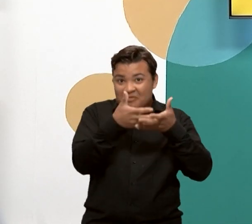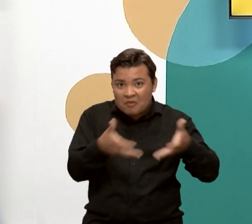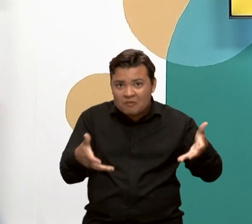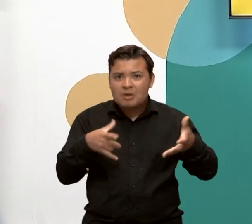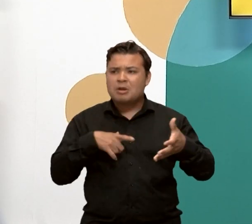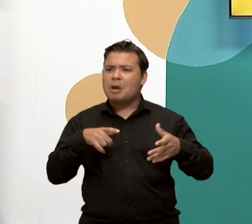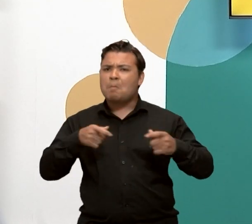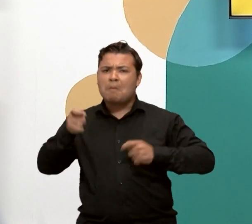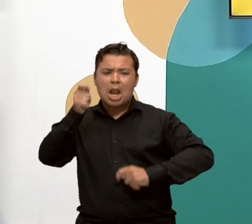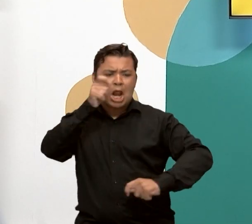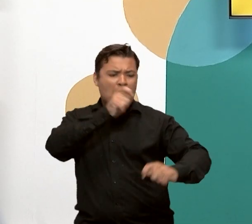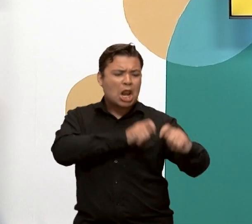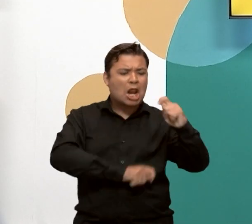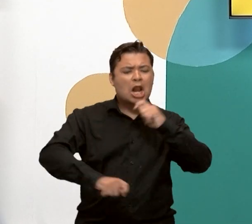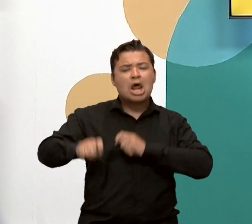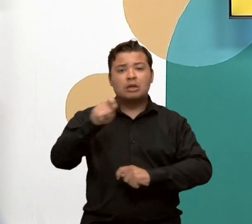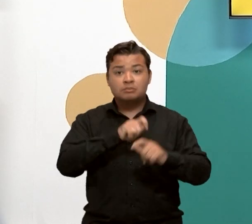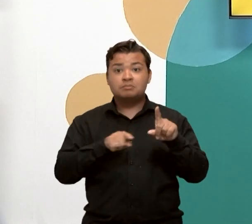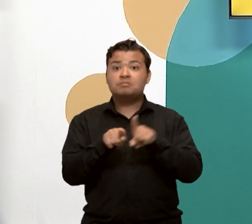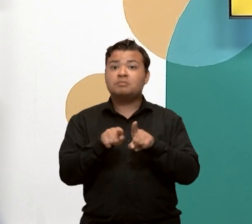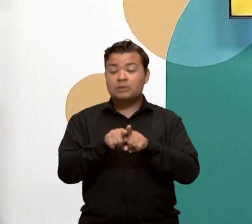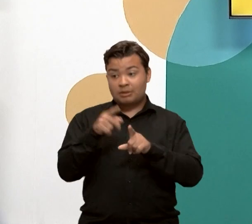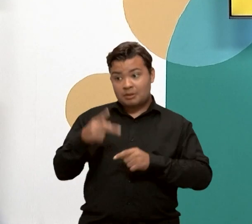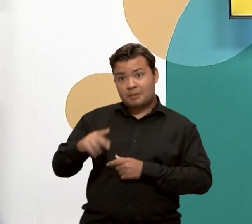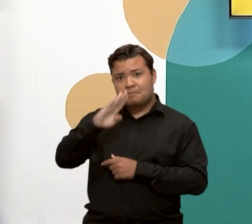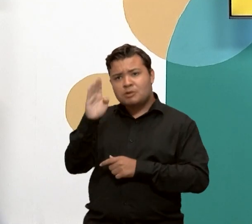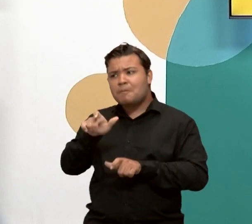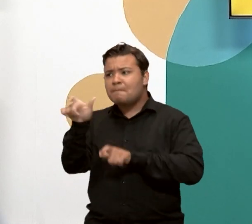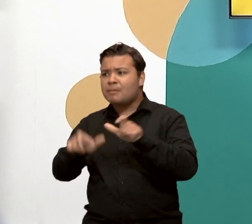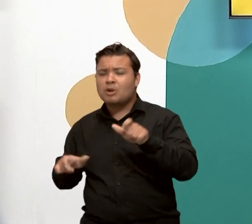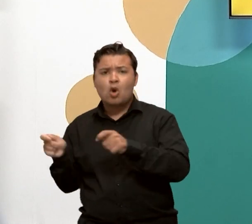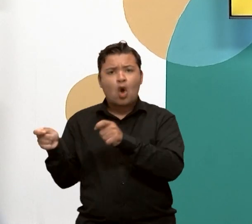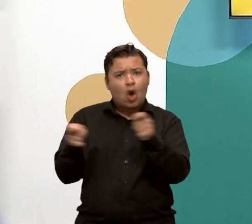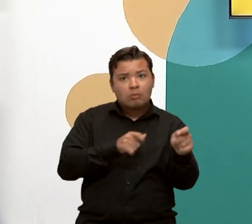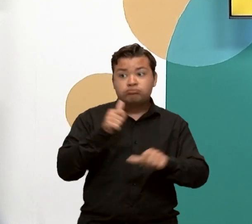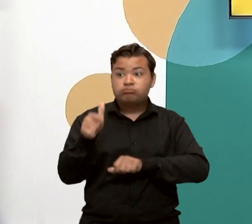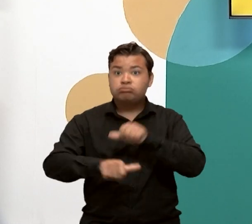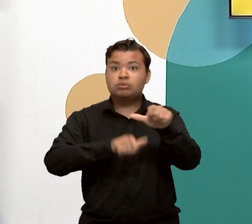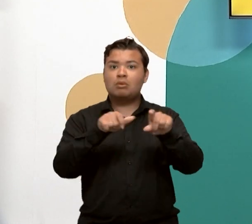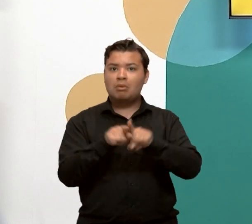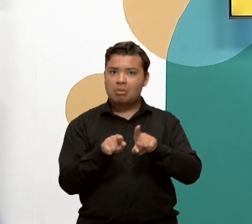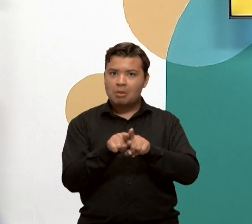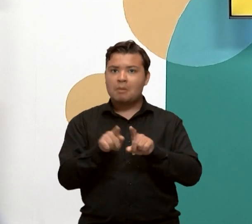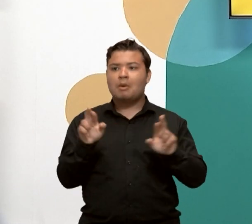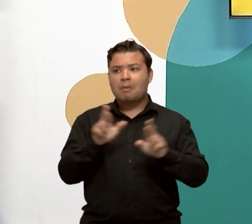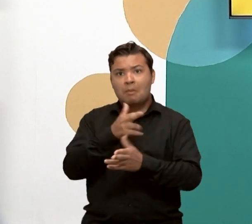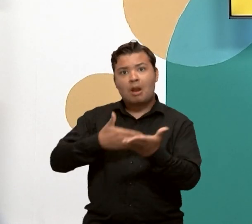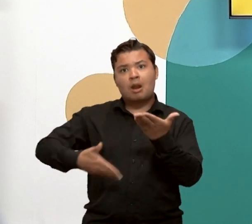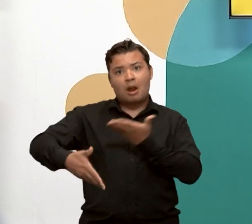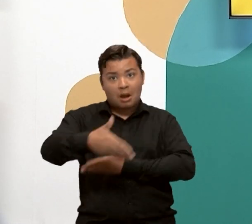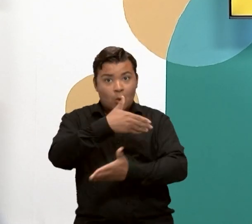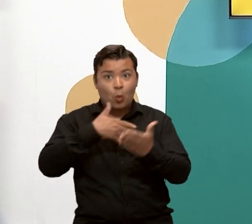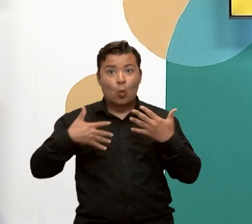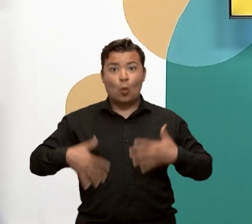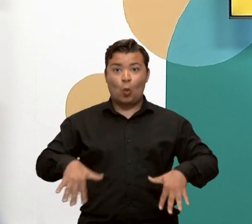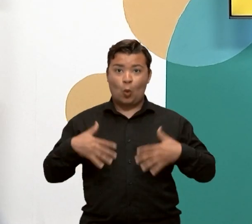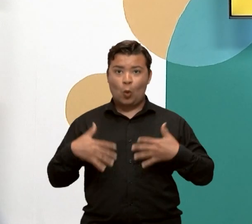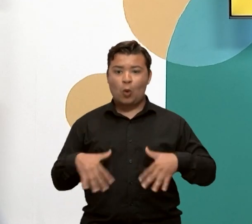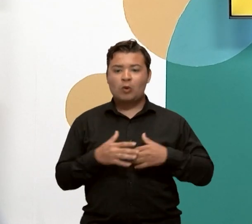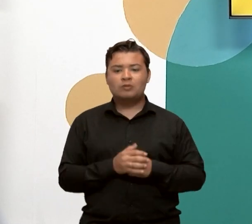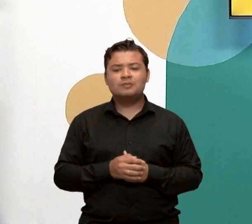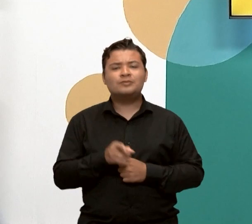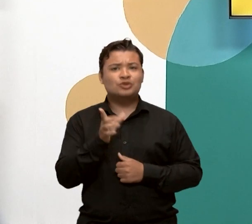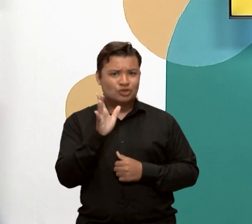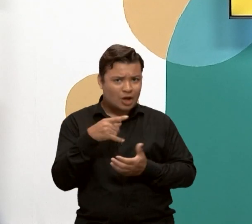a economia, altera a rotina dos brasileiros e as relações interpessoais ficam mais intensas. Quem aí está